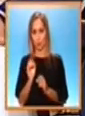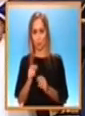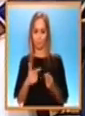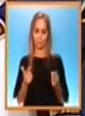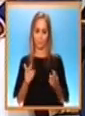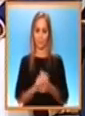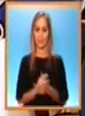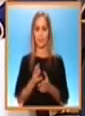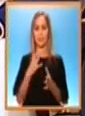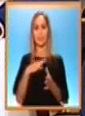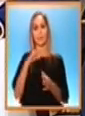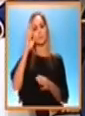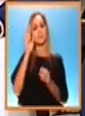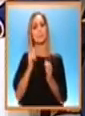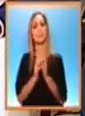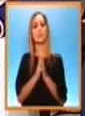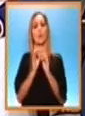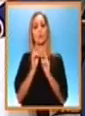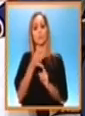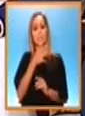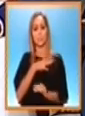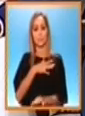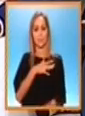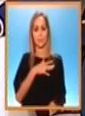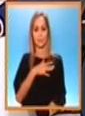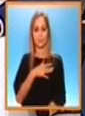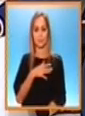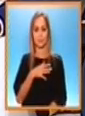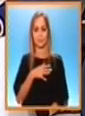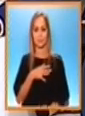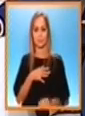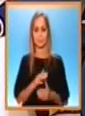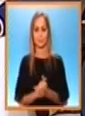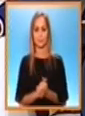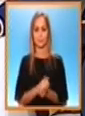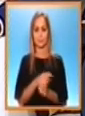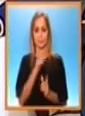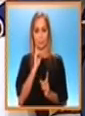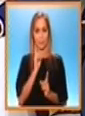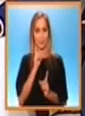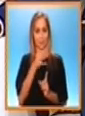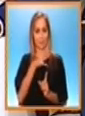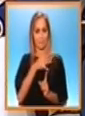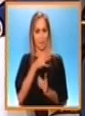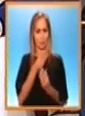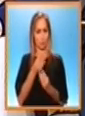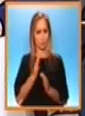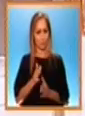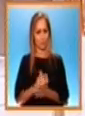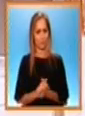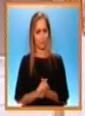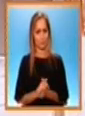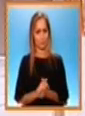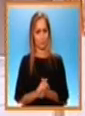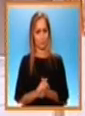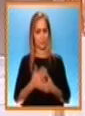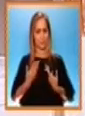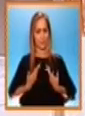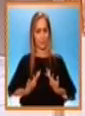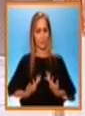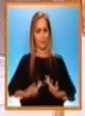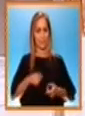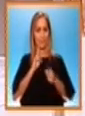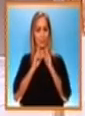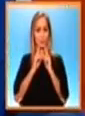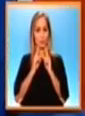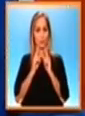Então vamos lá, queremos saber tudo. Vamos começar pelo espetáculo, mas também temos aqui coisas, muitas coisas para conversar com aquela menina que está ali sentada. Está sentada com o seu vestido de noiva, já vos vamos